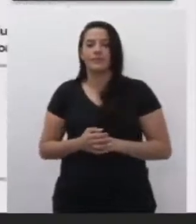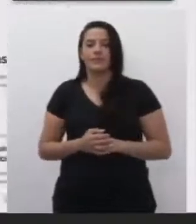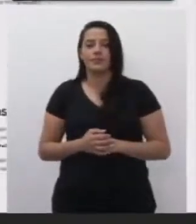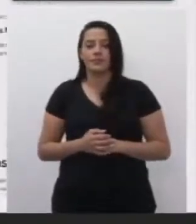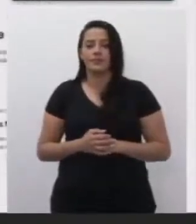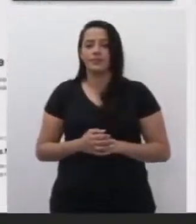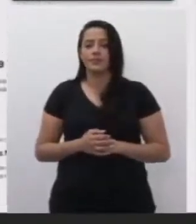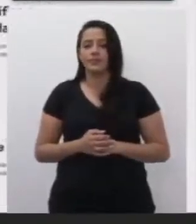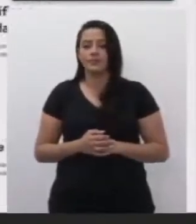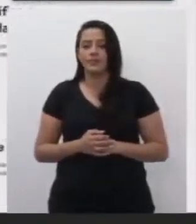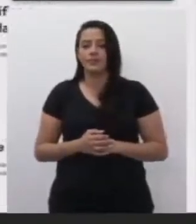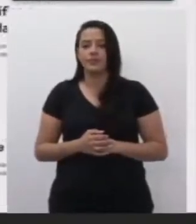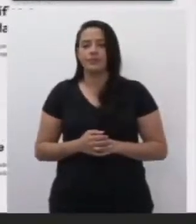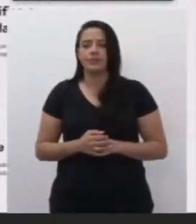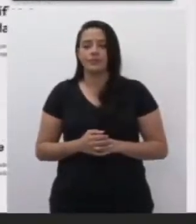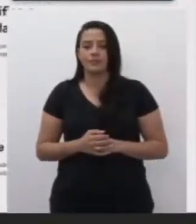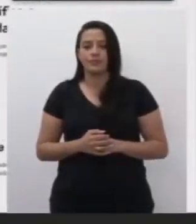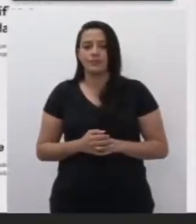Bom,